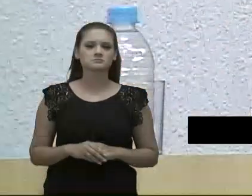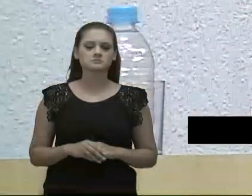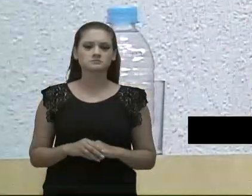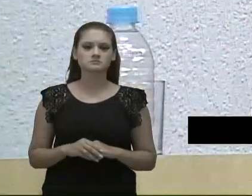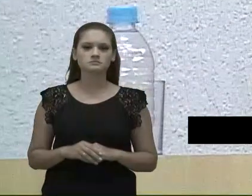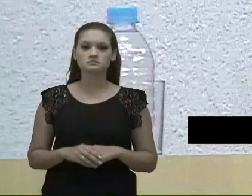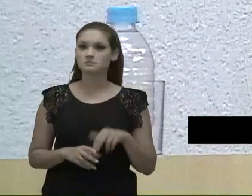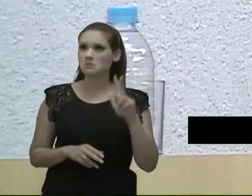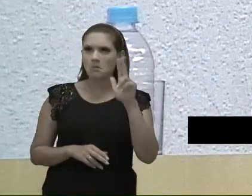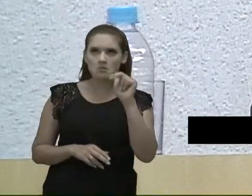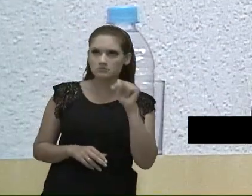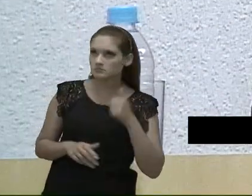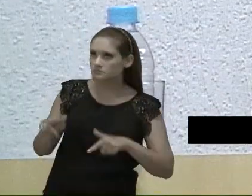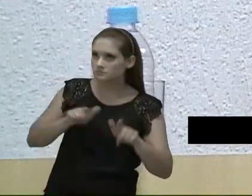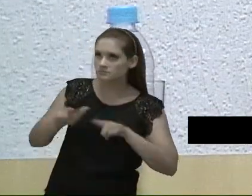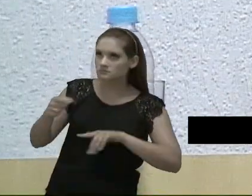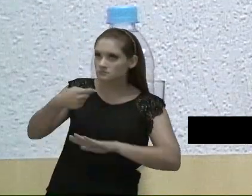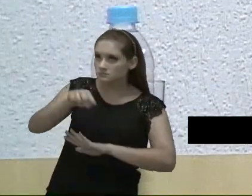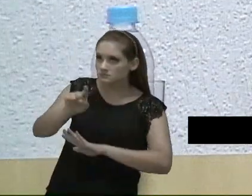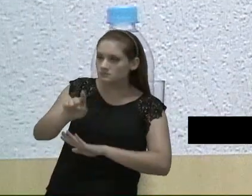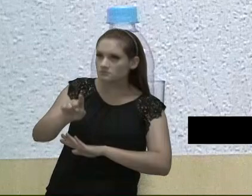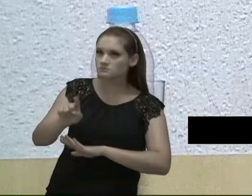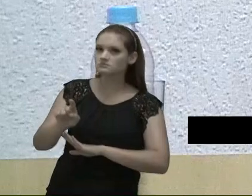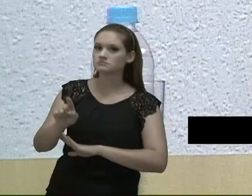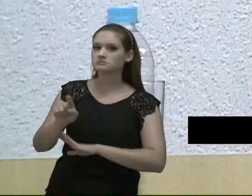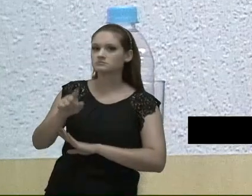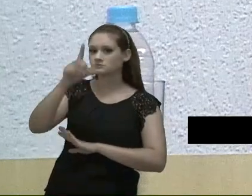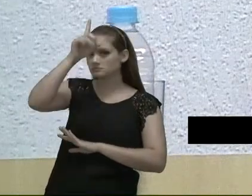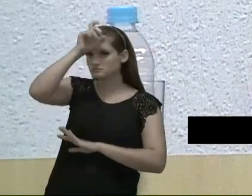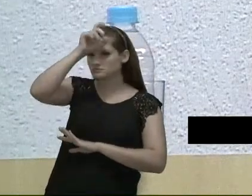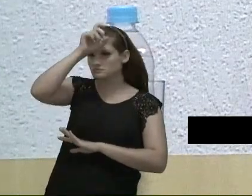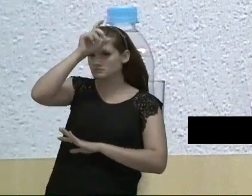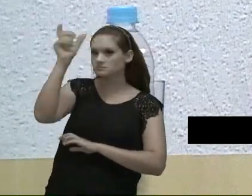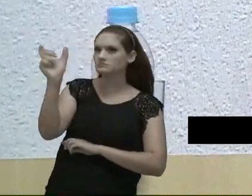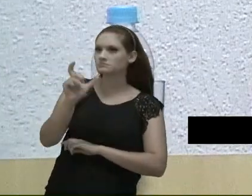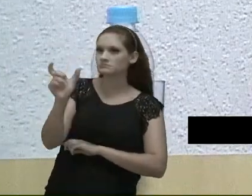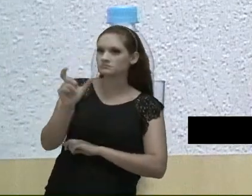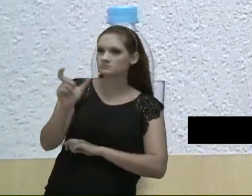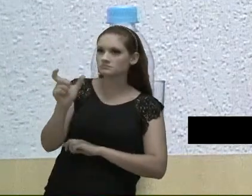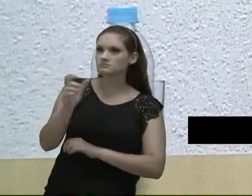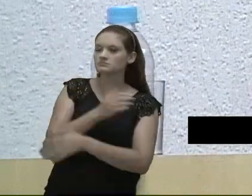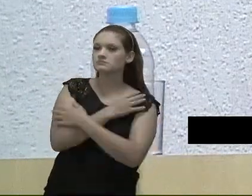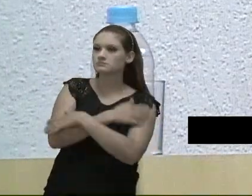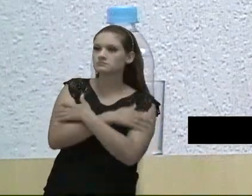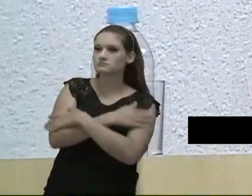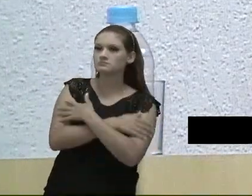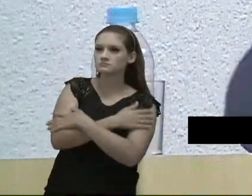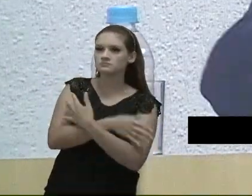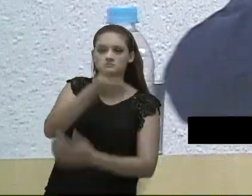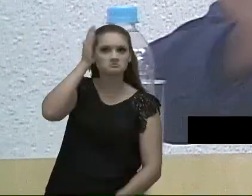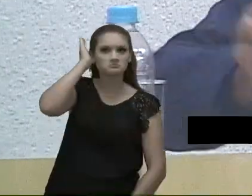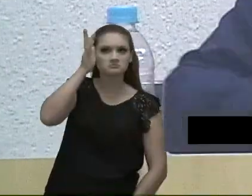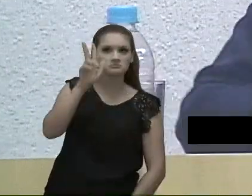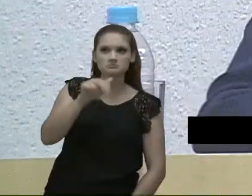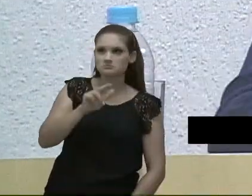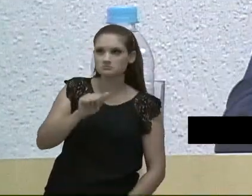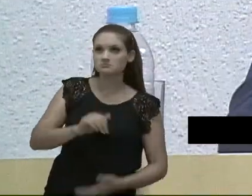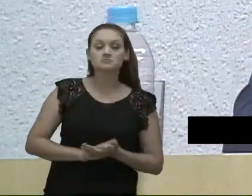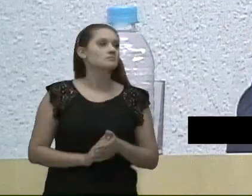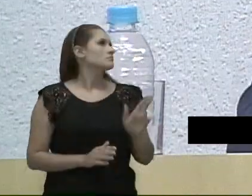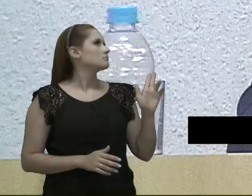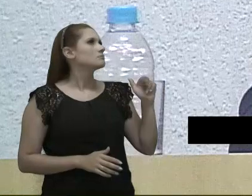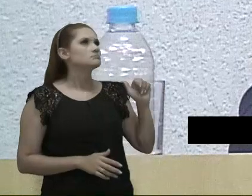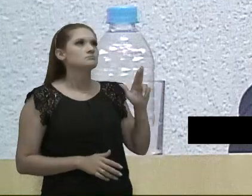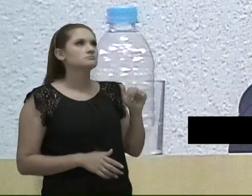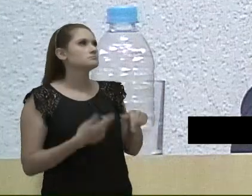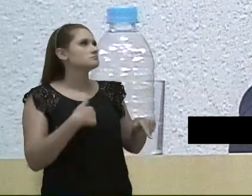O senhor nunca prestou serviço naquele hospital de aquele convênio que fizeram entre Estado, Campos do Jordão e Prefeitura de Taubaté? O senhor não... Nunca prestei, senhor presidente. Tá